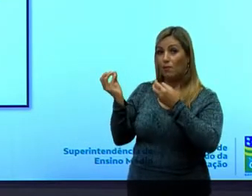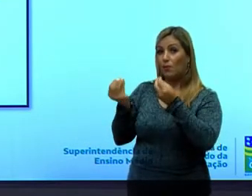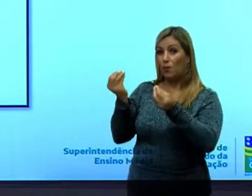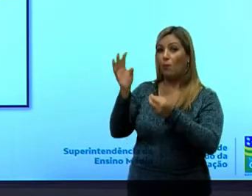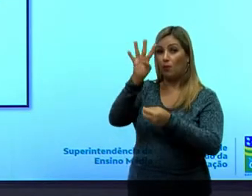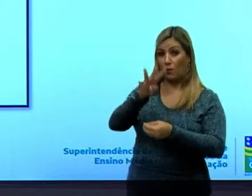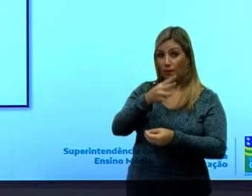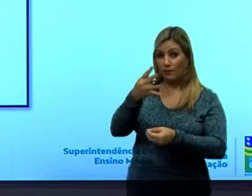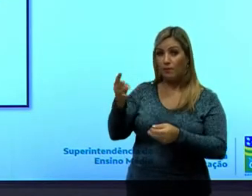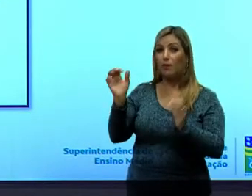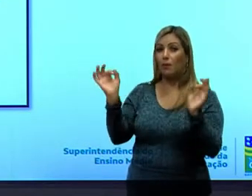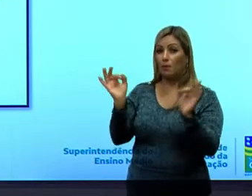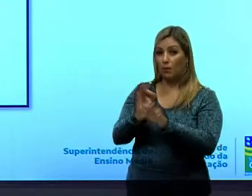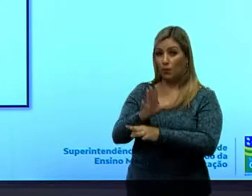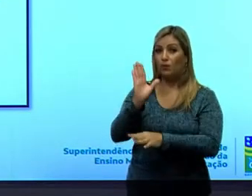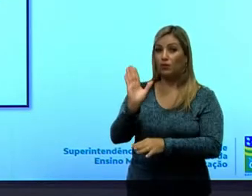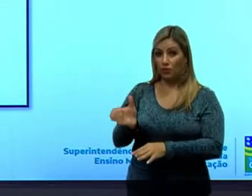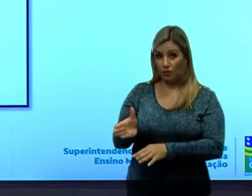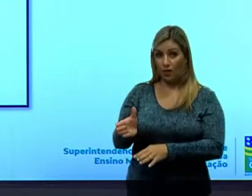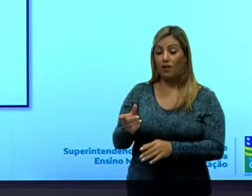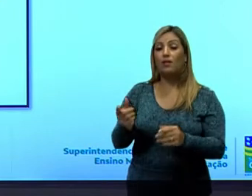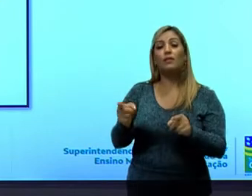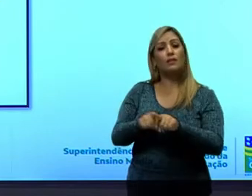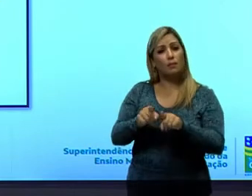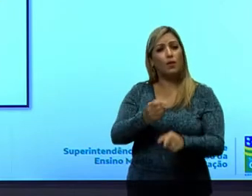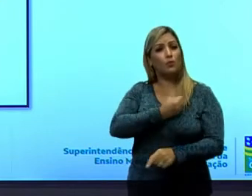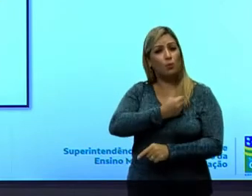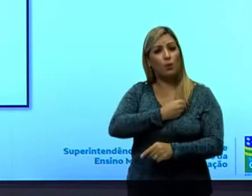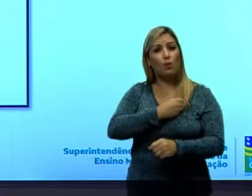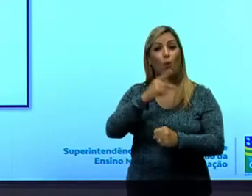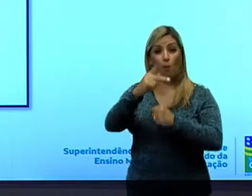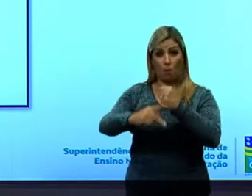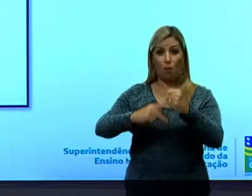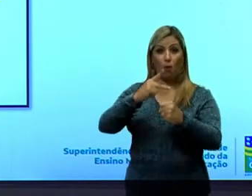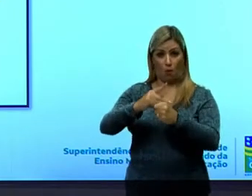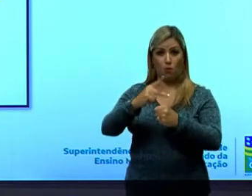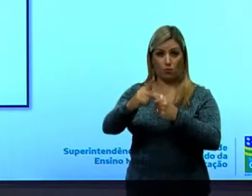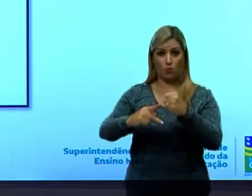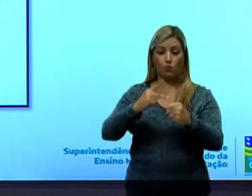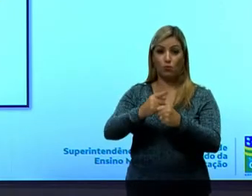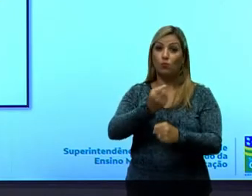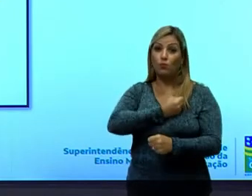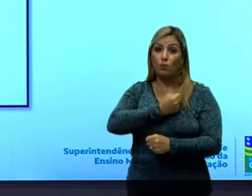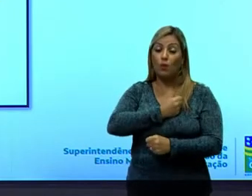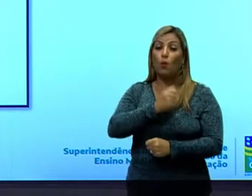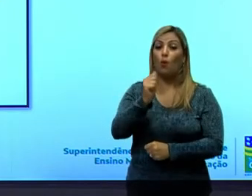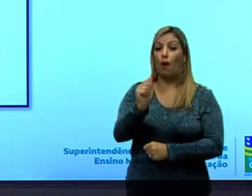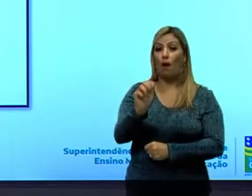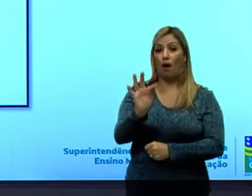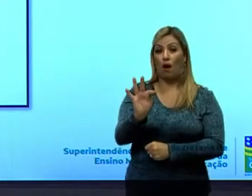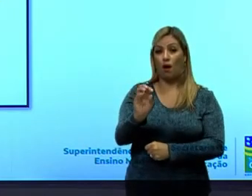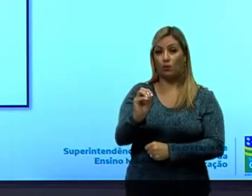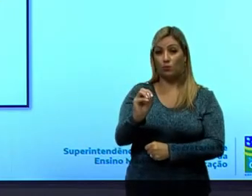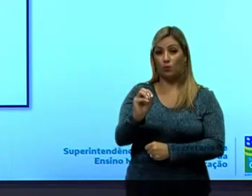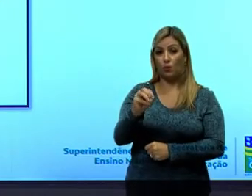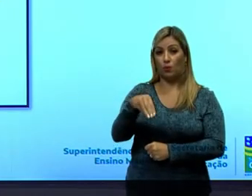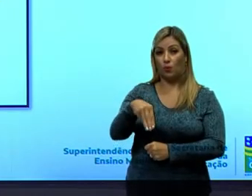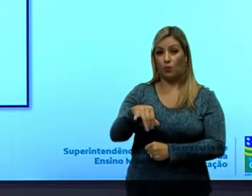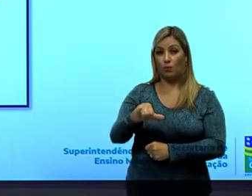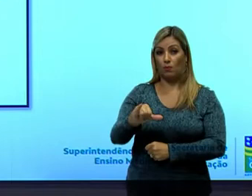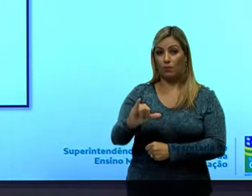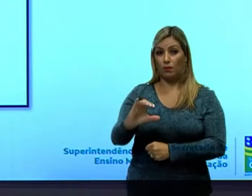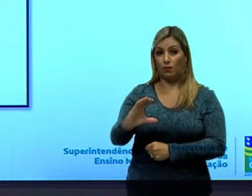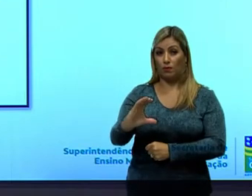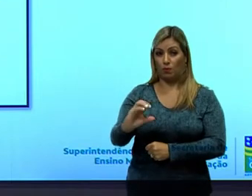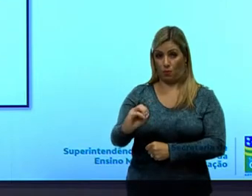determinar e o número de prótons ou seja o número atômico também determinado pela